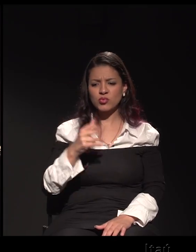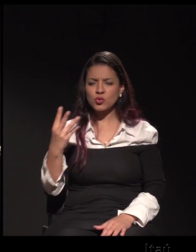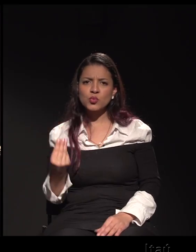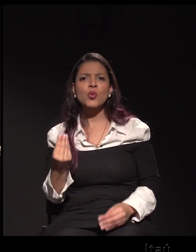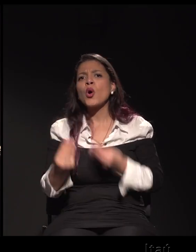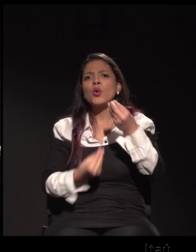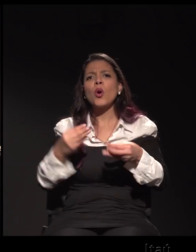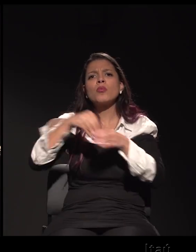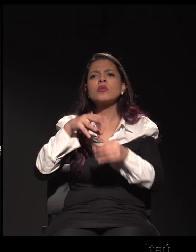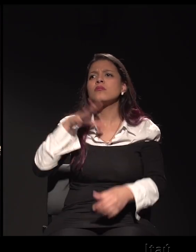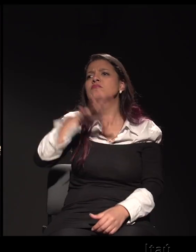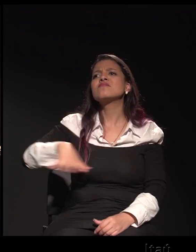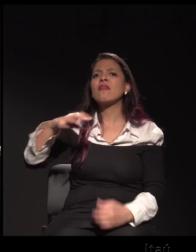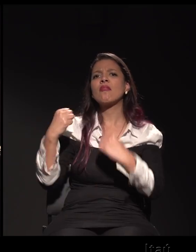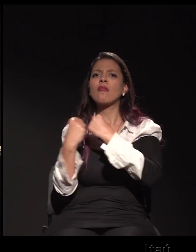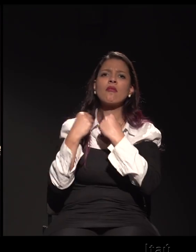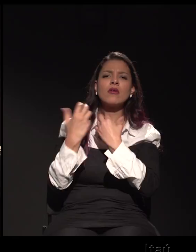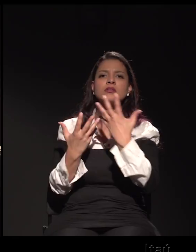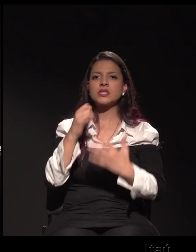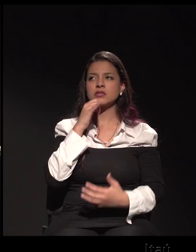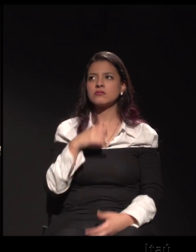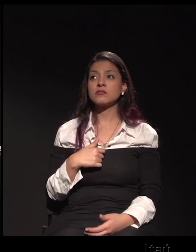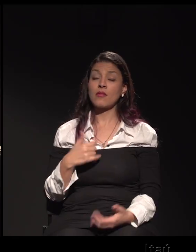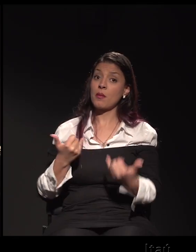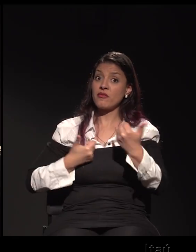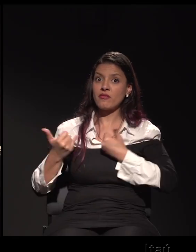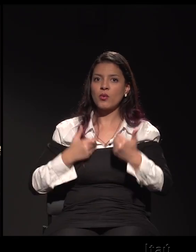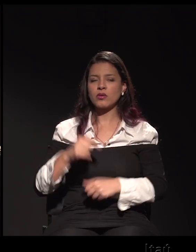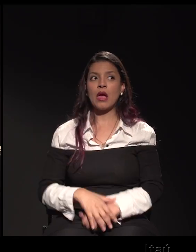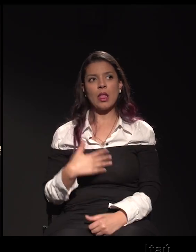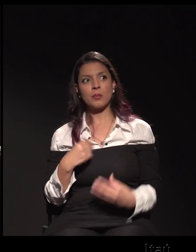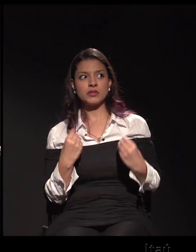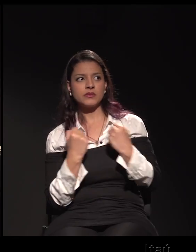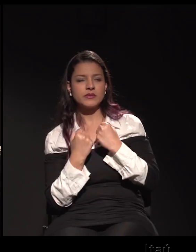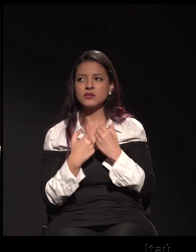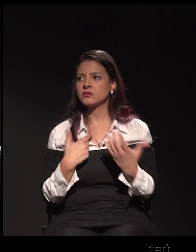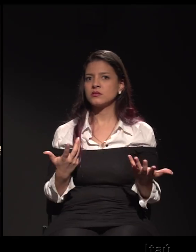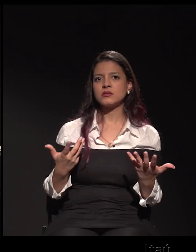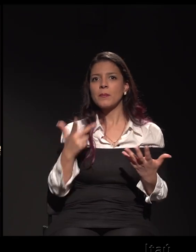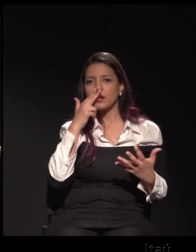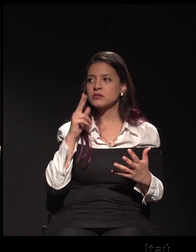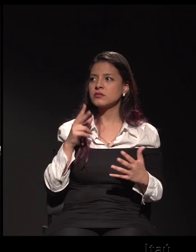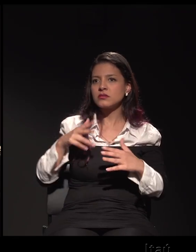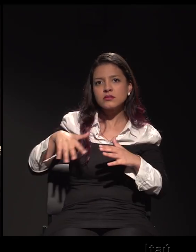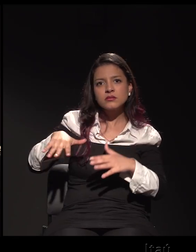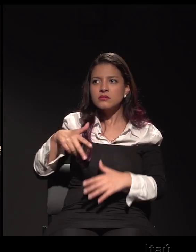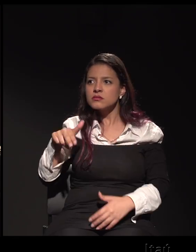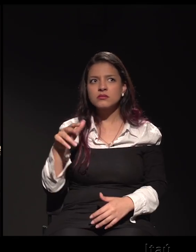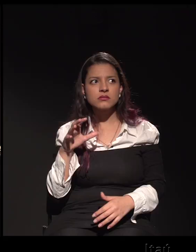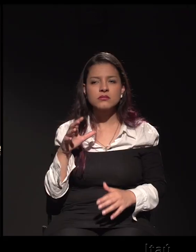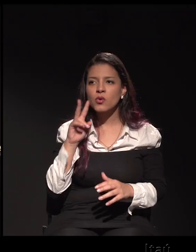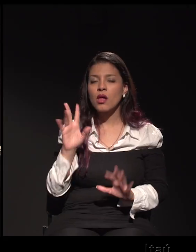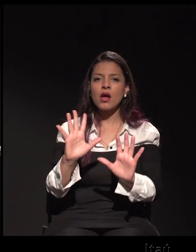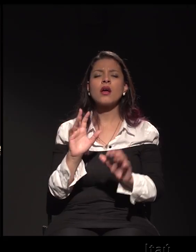na cidade, né? Ah, eu tenho que me, eu escuto muito isso, eu tenho que me defender, eu tenho que sair na cidade, então eu, mas espera,